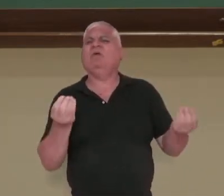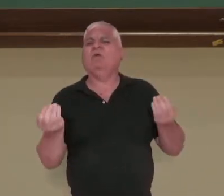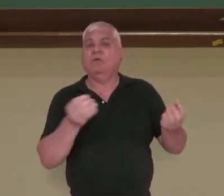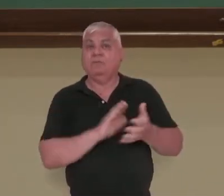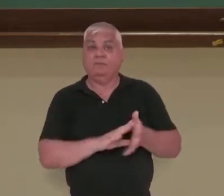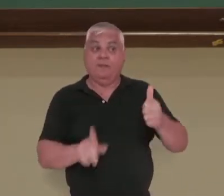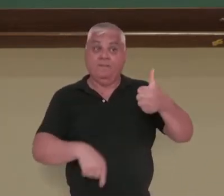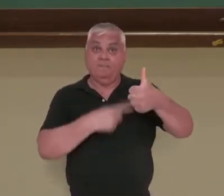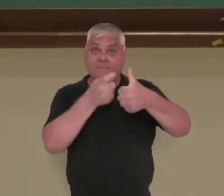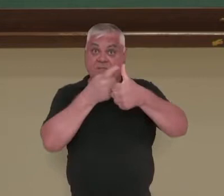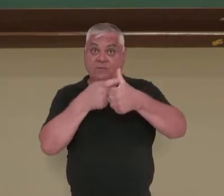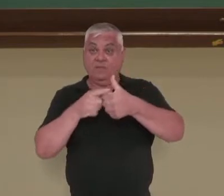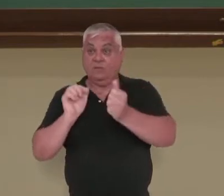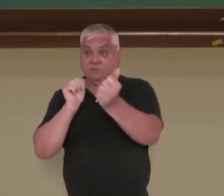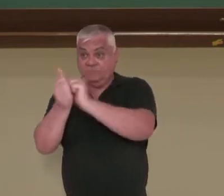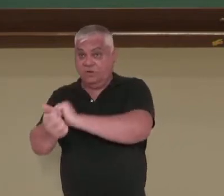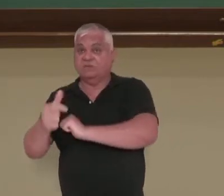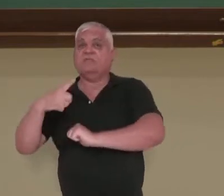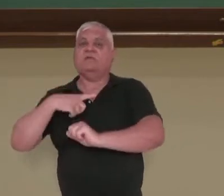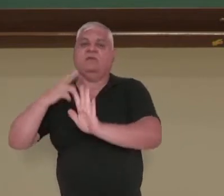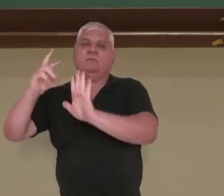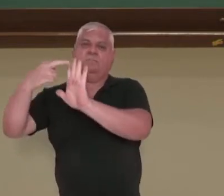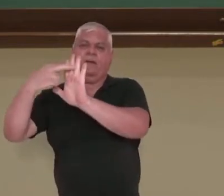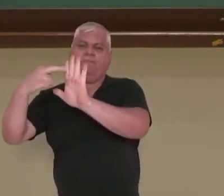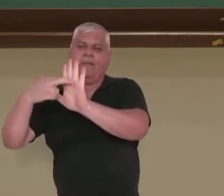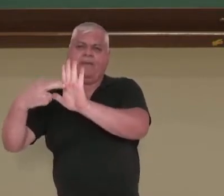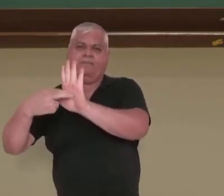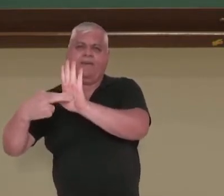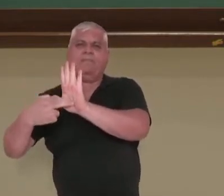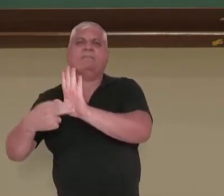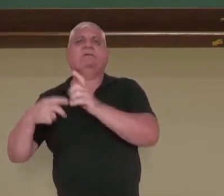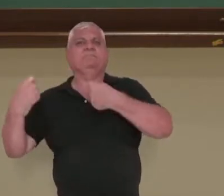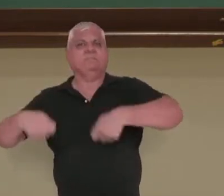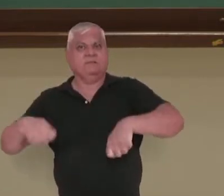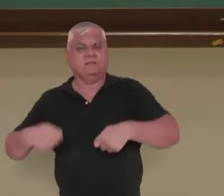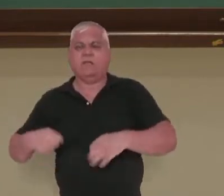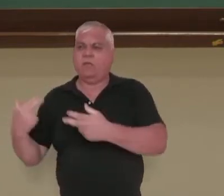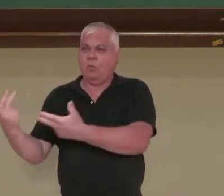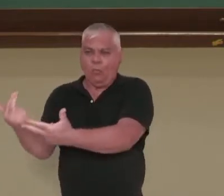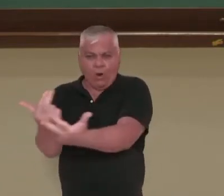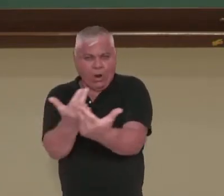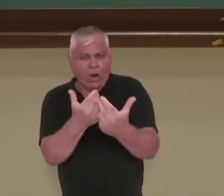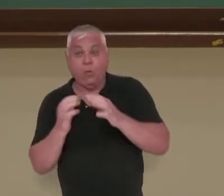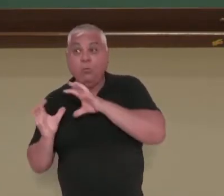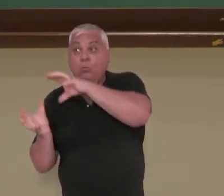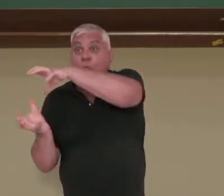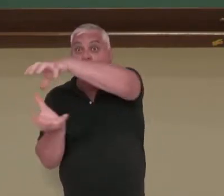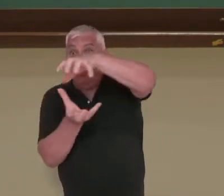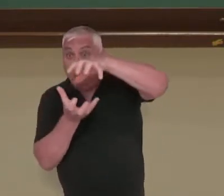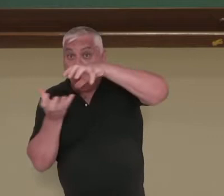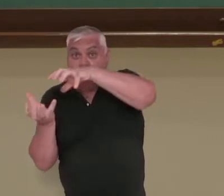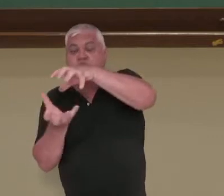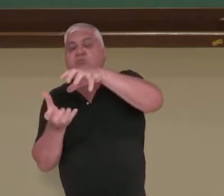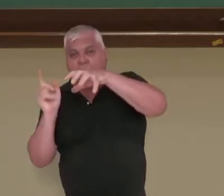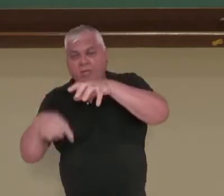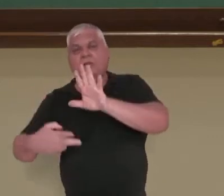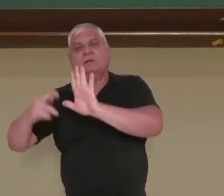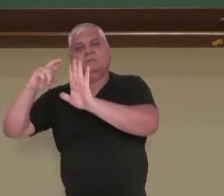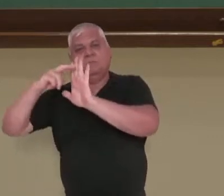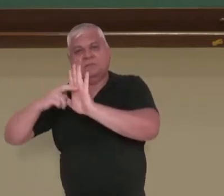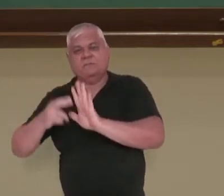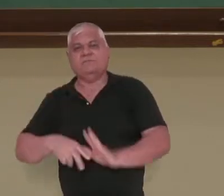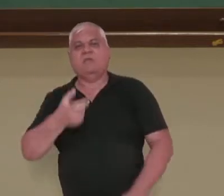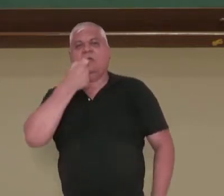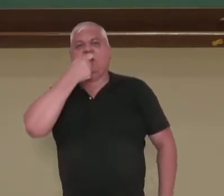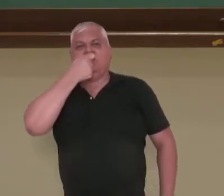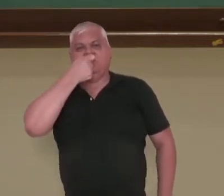primeira coisa são as regras. Para ser esporte, tem que ter as mesmas regras no mundo inteiro, com arbitragem, tendo sempre